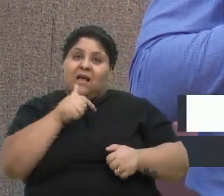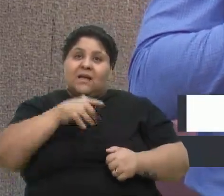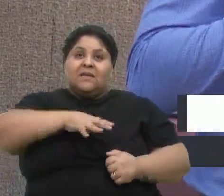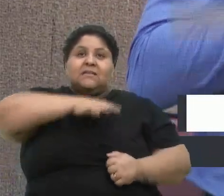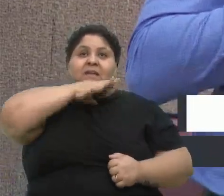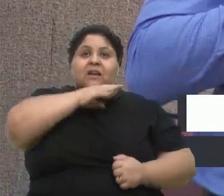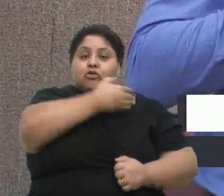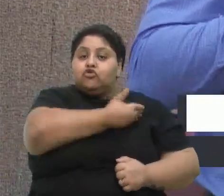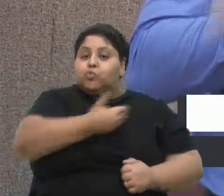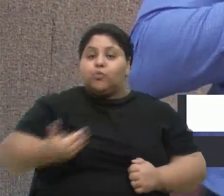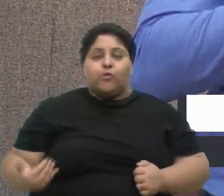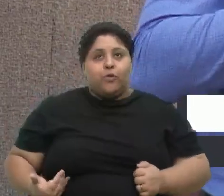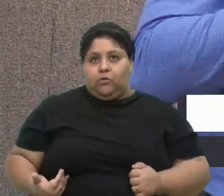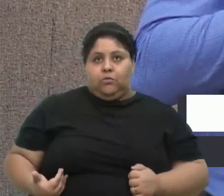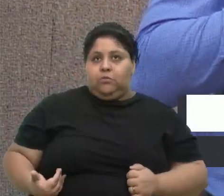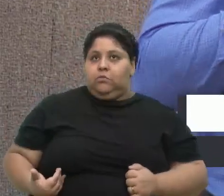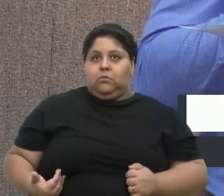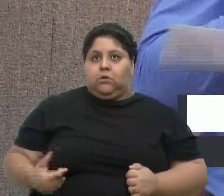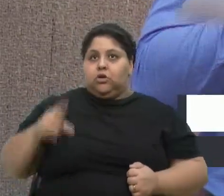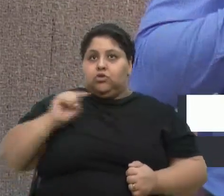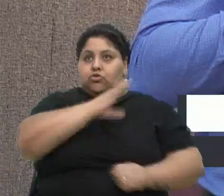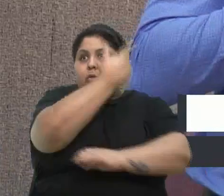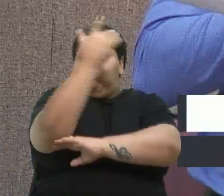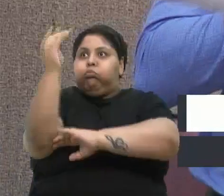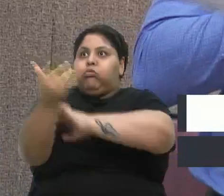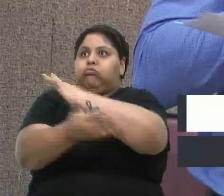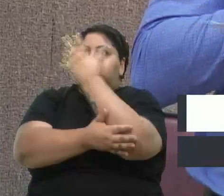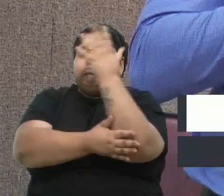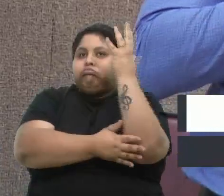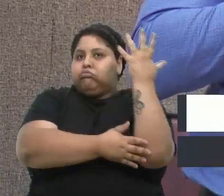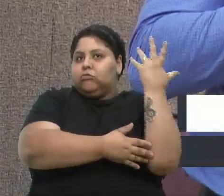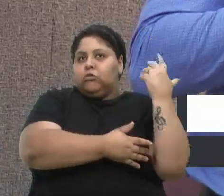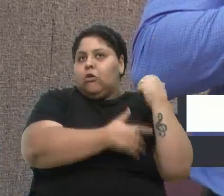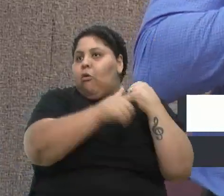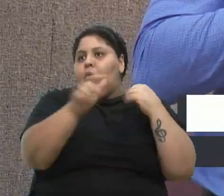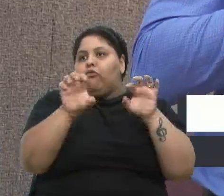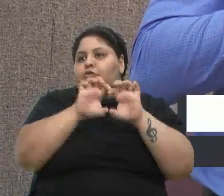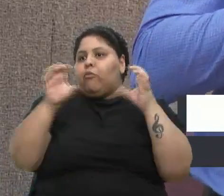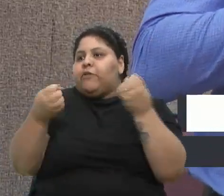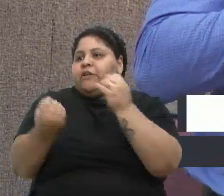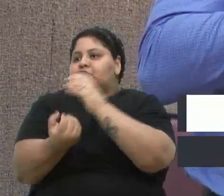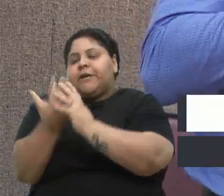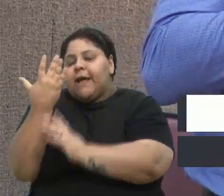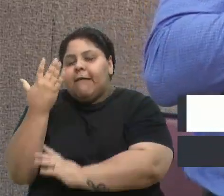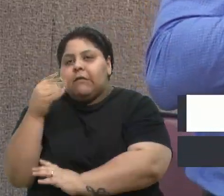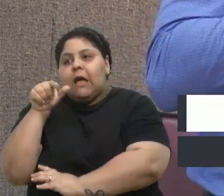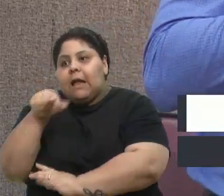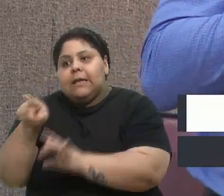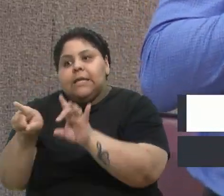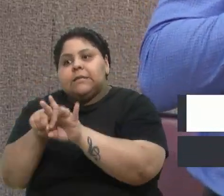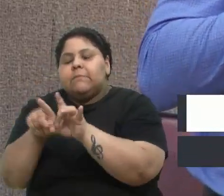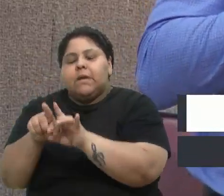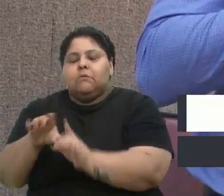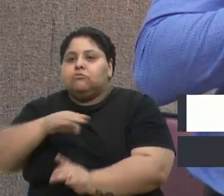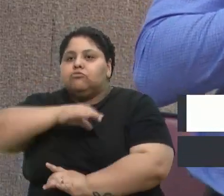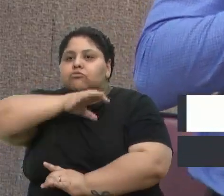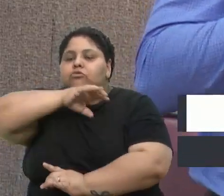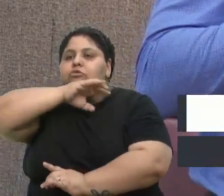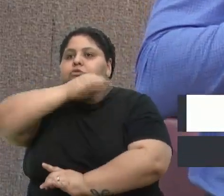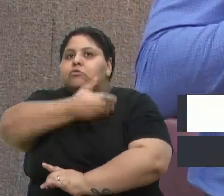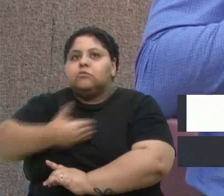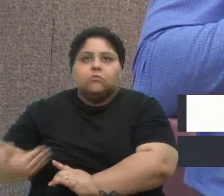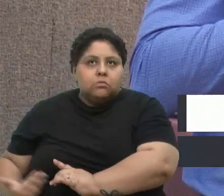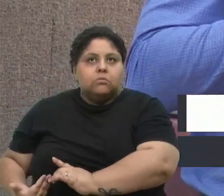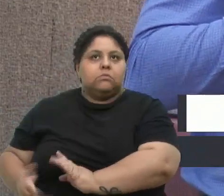estão com mato, que podem, de repente, em alguma ou outra comunidade ser criadas também hortas comunitárias com esses terrenos públicos, além dos